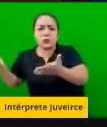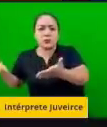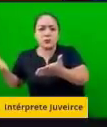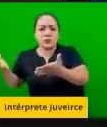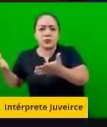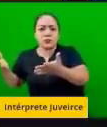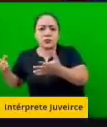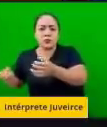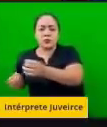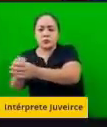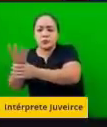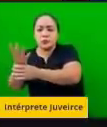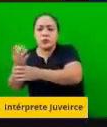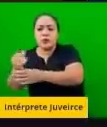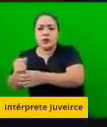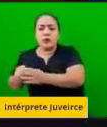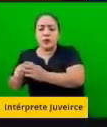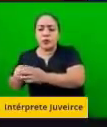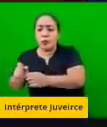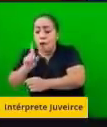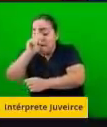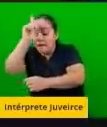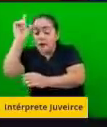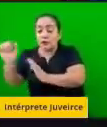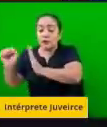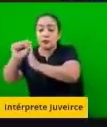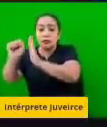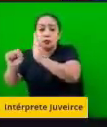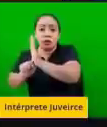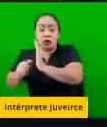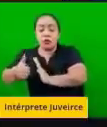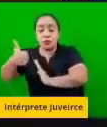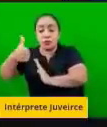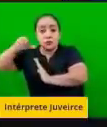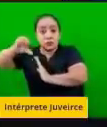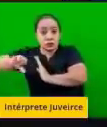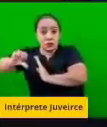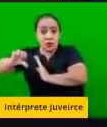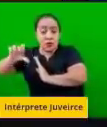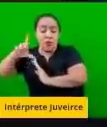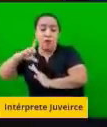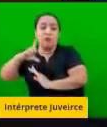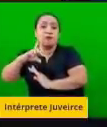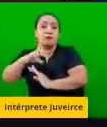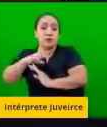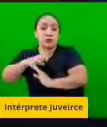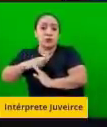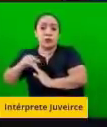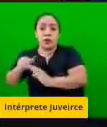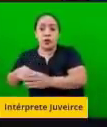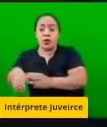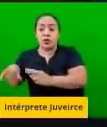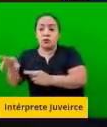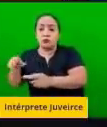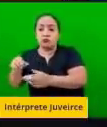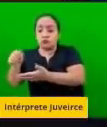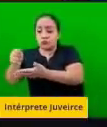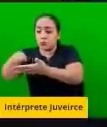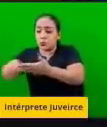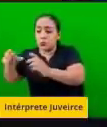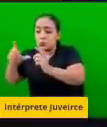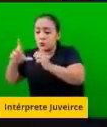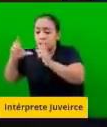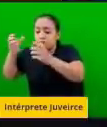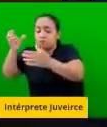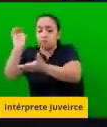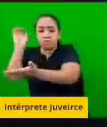da segunda metade do século XIX, né? Ela pode ser esse tipo de registro eu vou ter nesse momento, né?